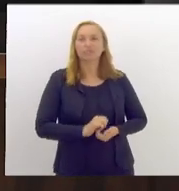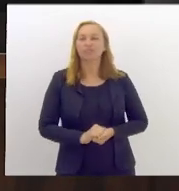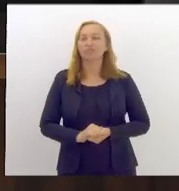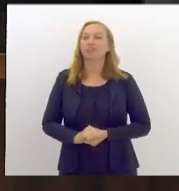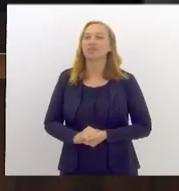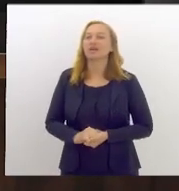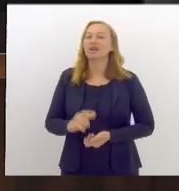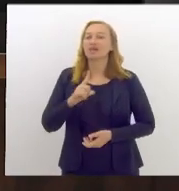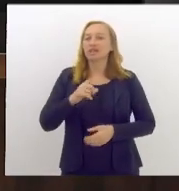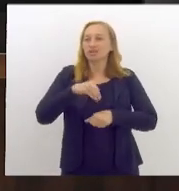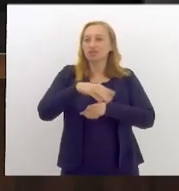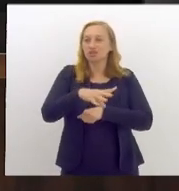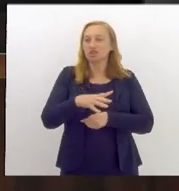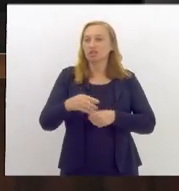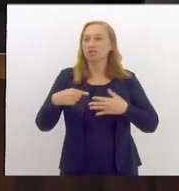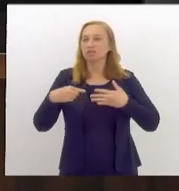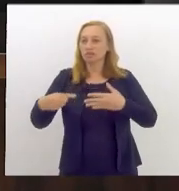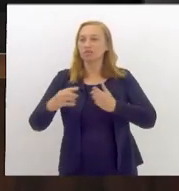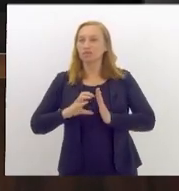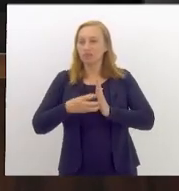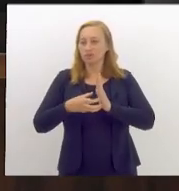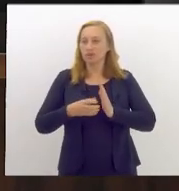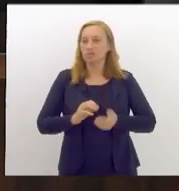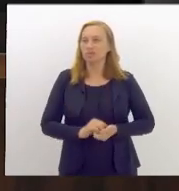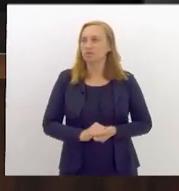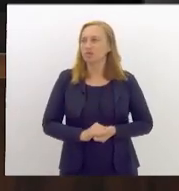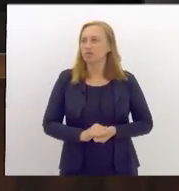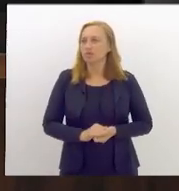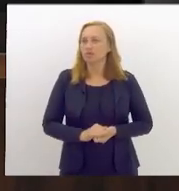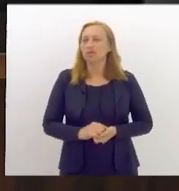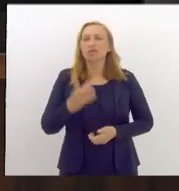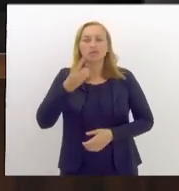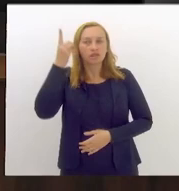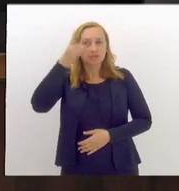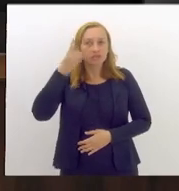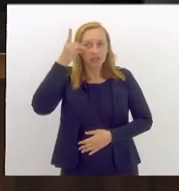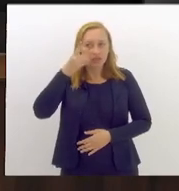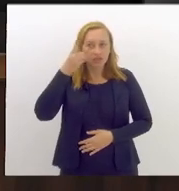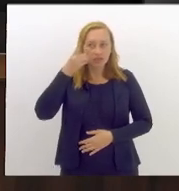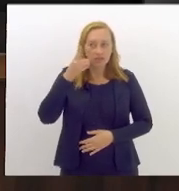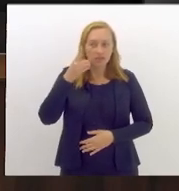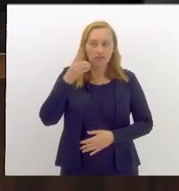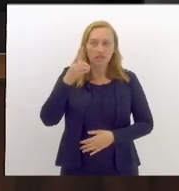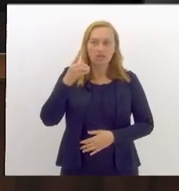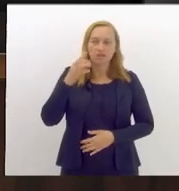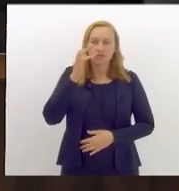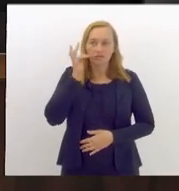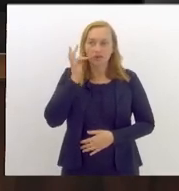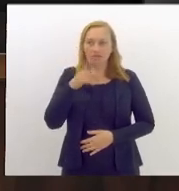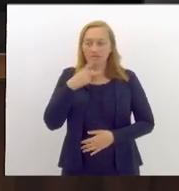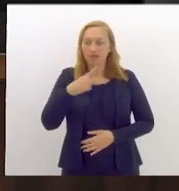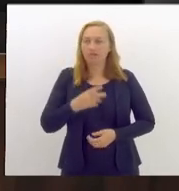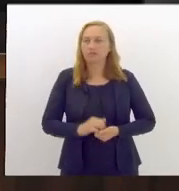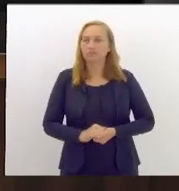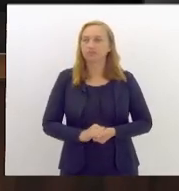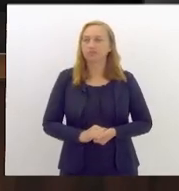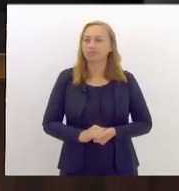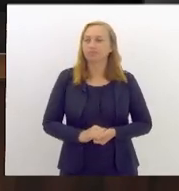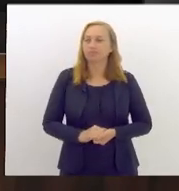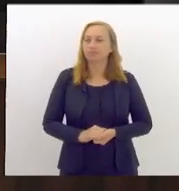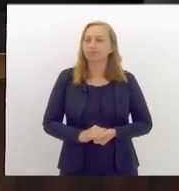um destaque do pessoal deputados Flávia Flávio José Davi para encaminhar o destaque